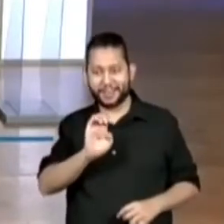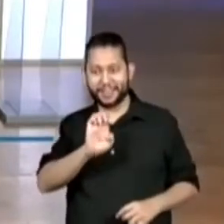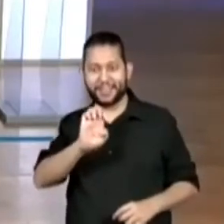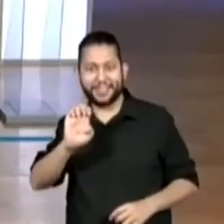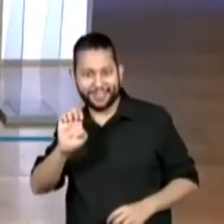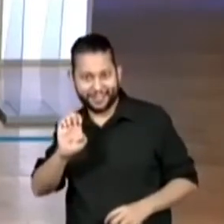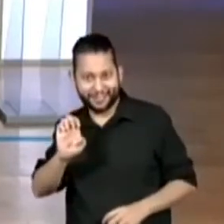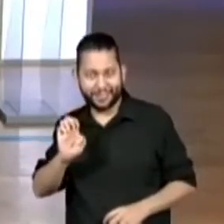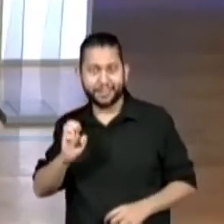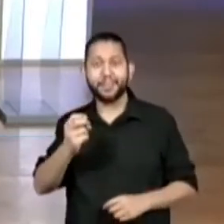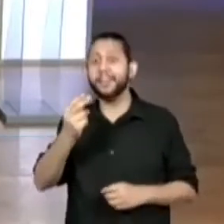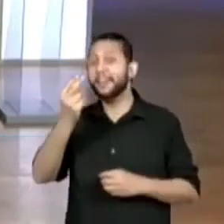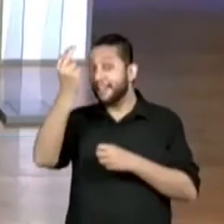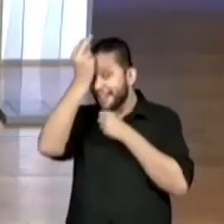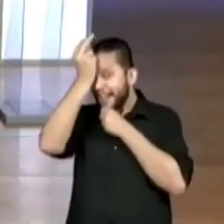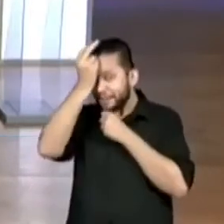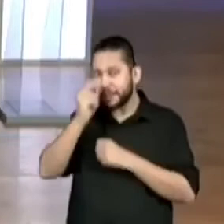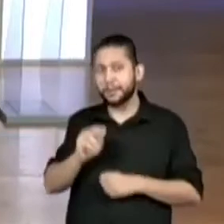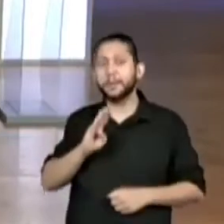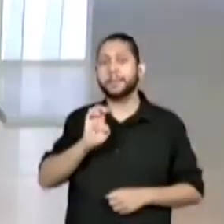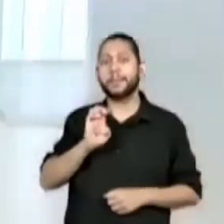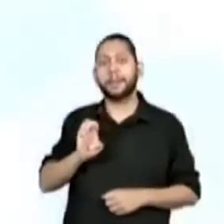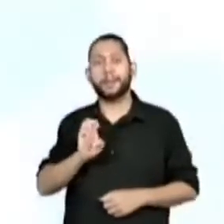embora. Continuando.